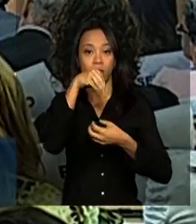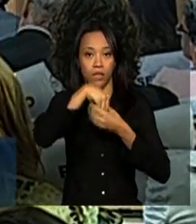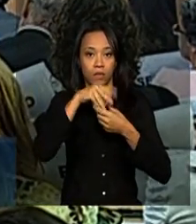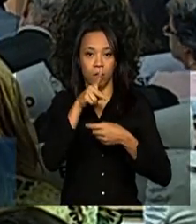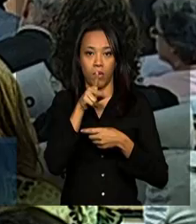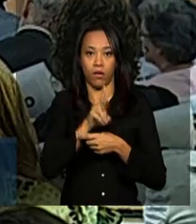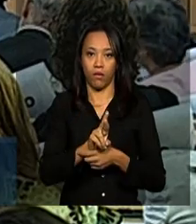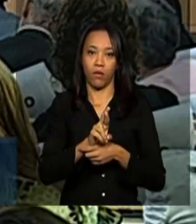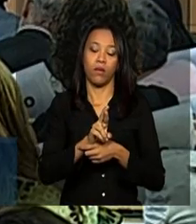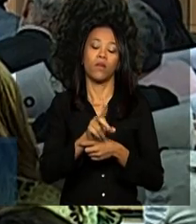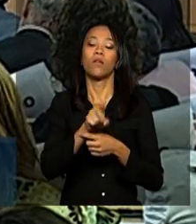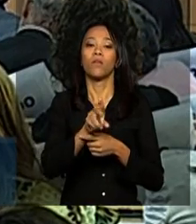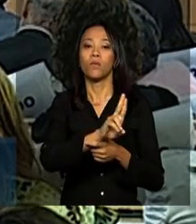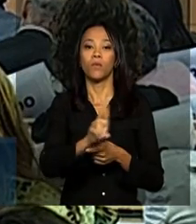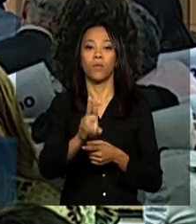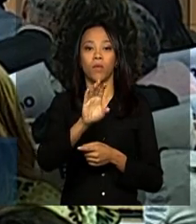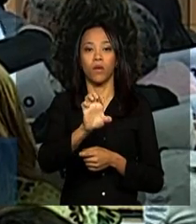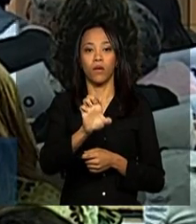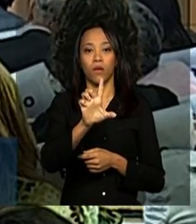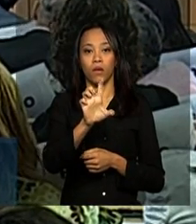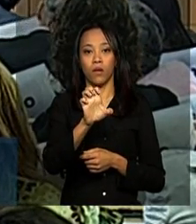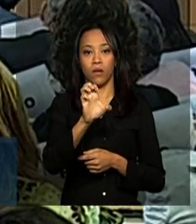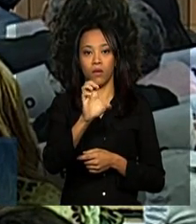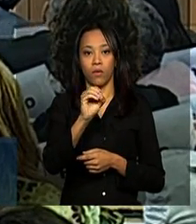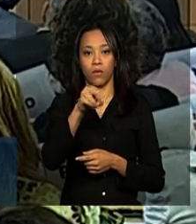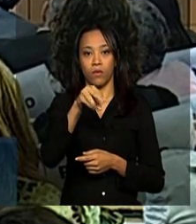República, Eleonora Menicucci.